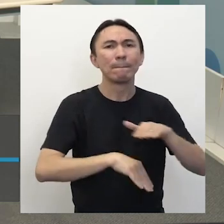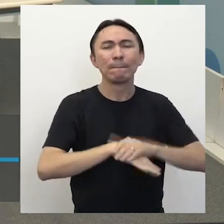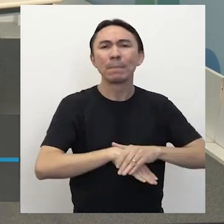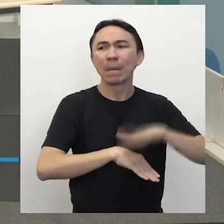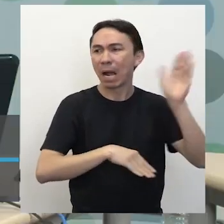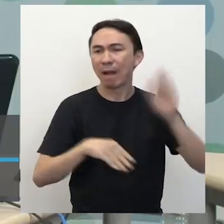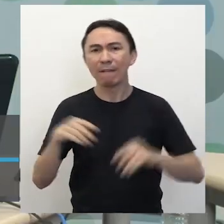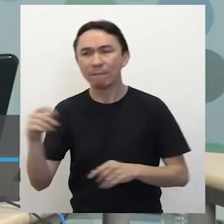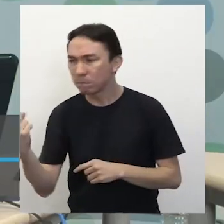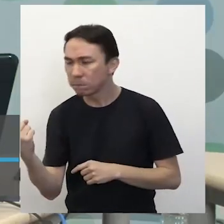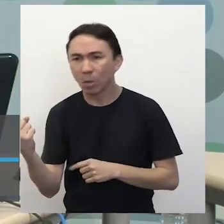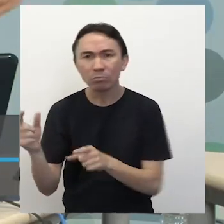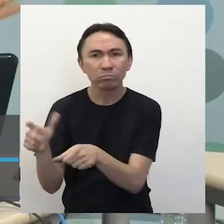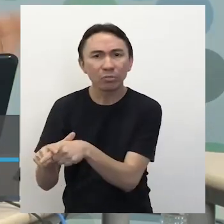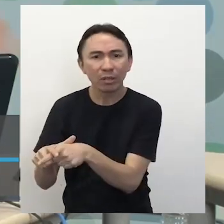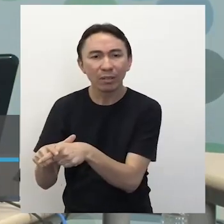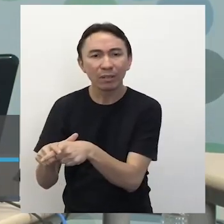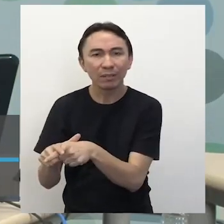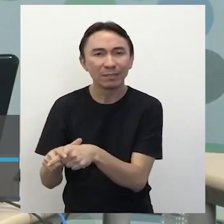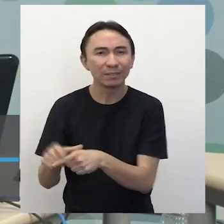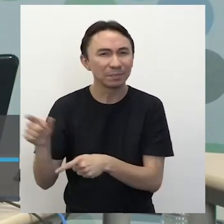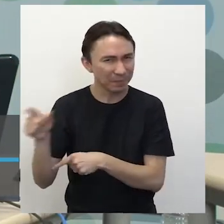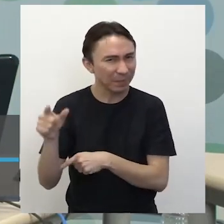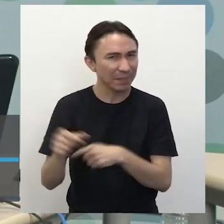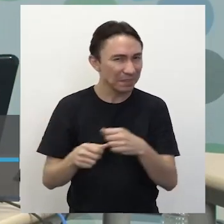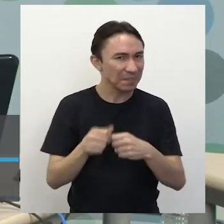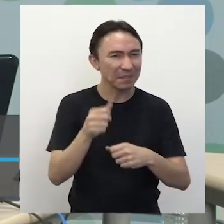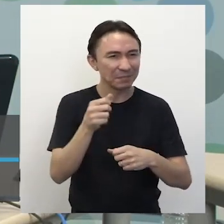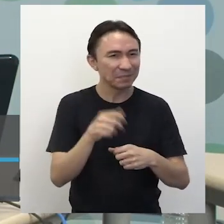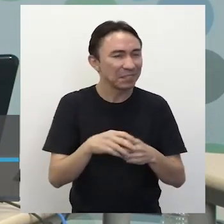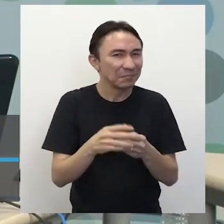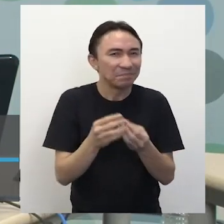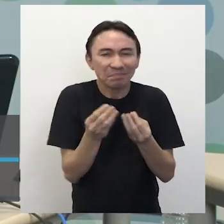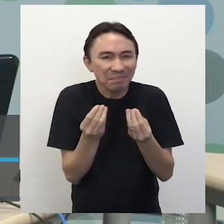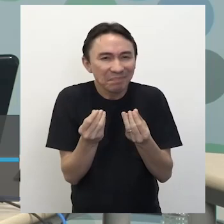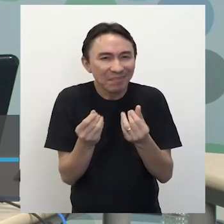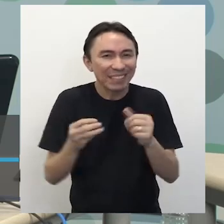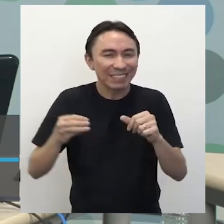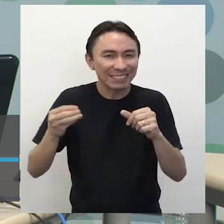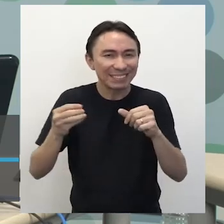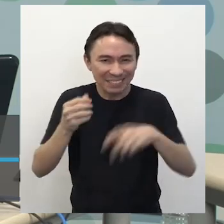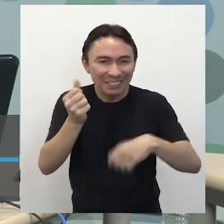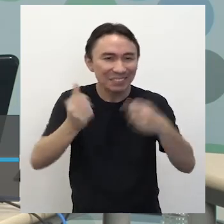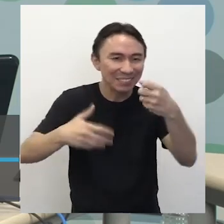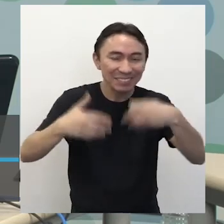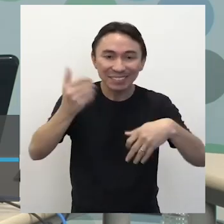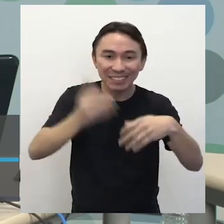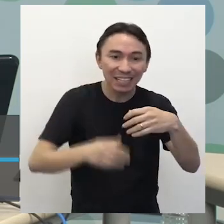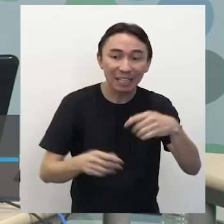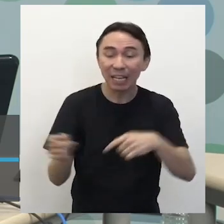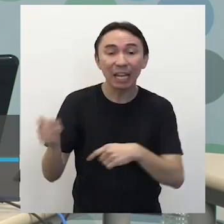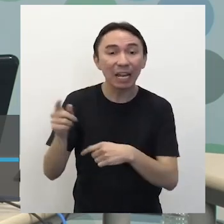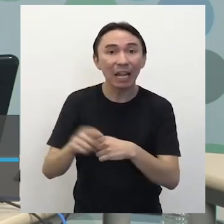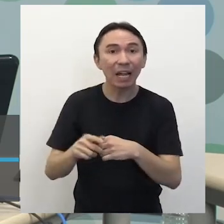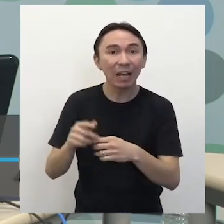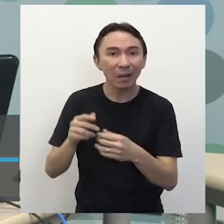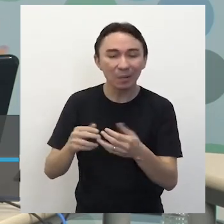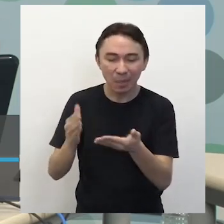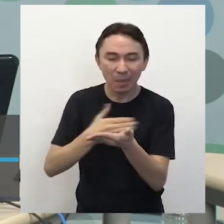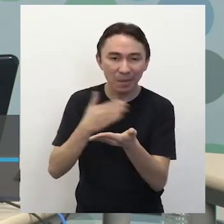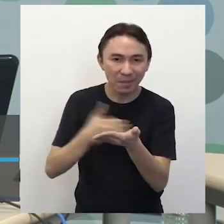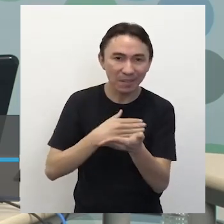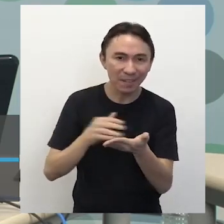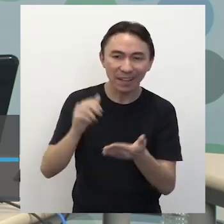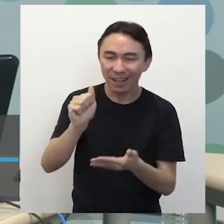olha, e assim, é bom que o Mauro tenha já deixado esse gostinho para vocês, porque o alienista trata sobre a questão da loucura, mas com